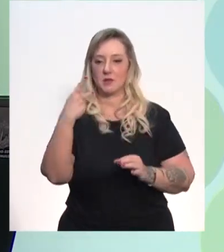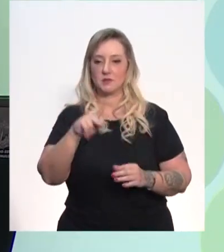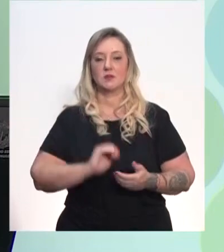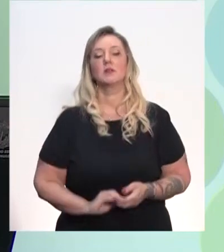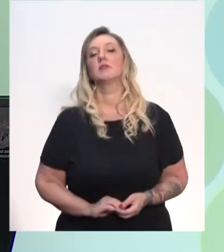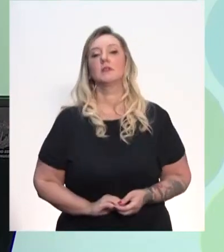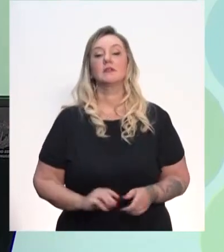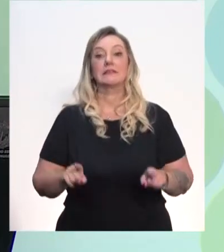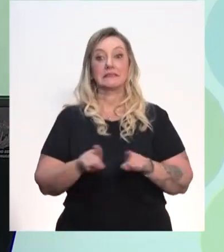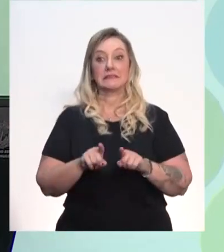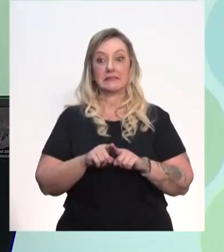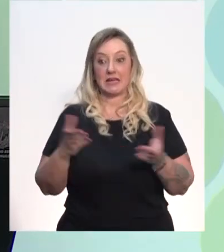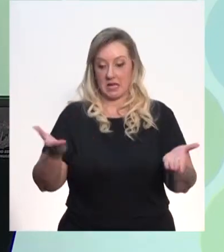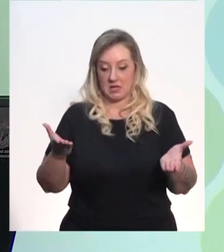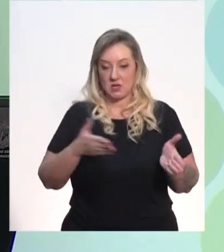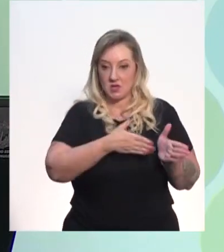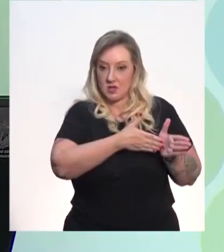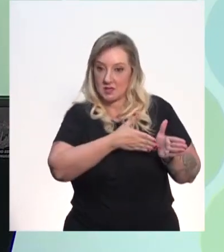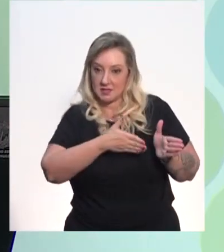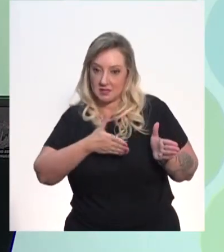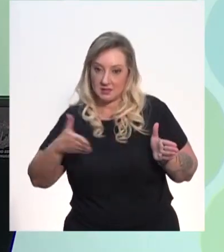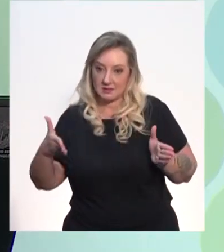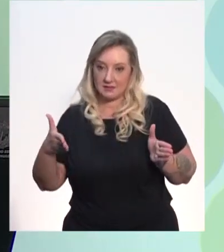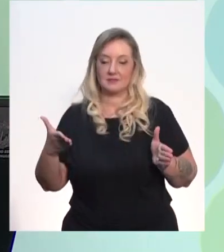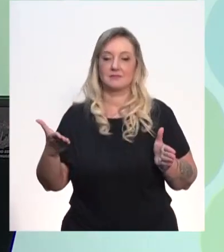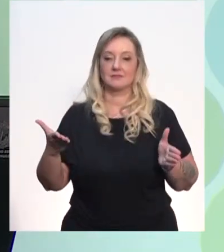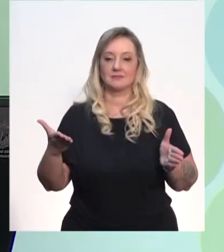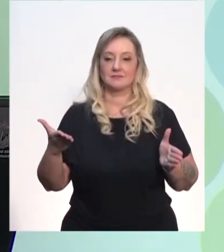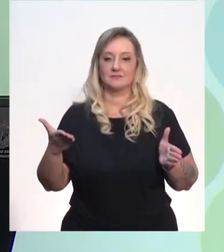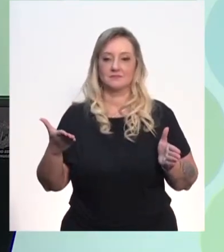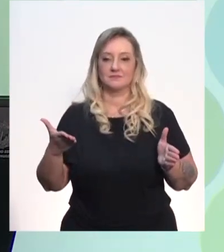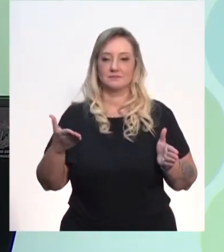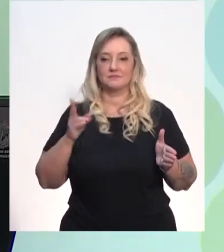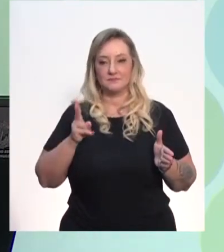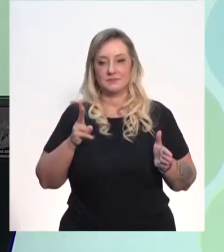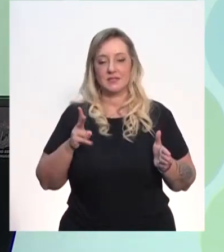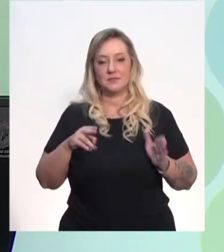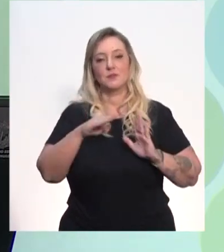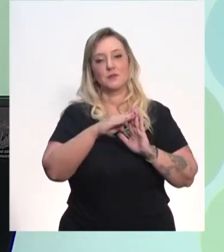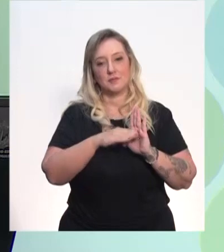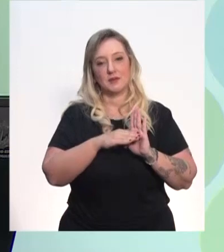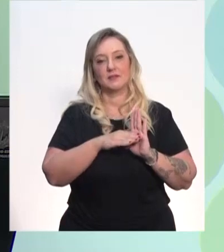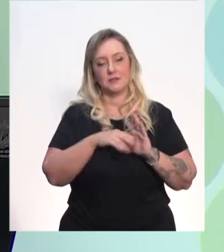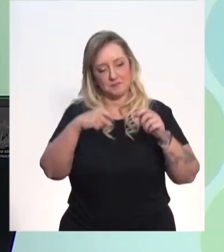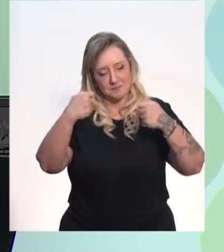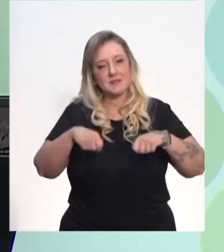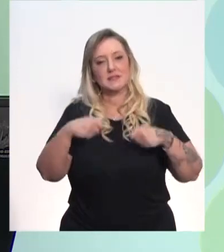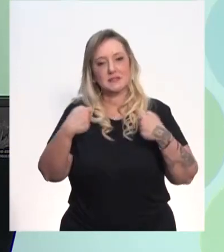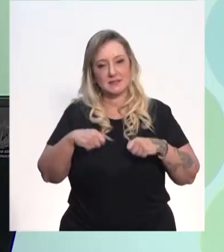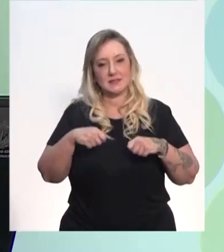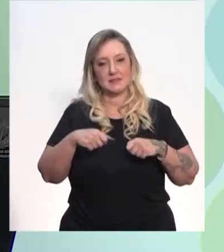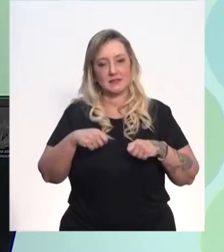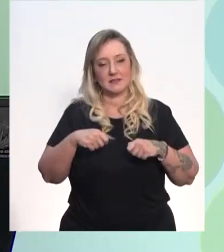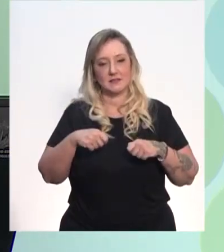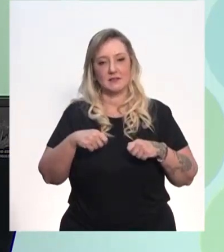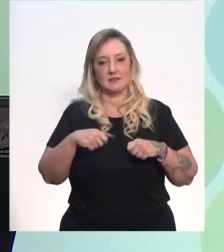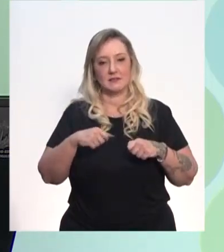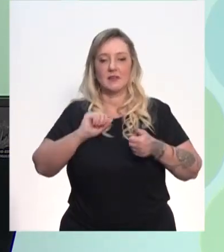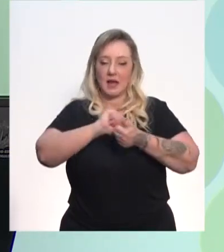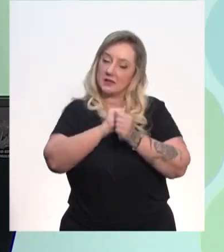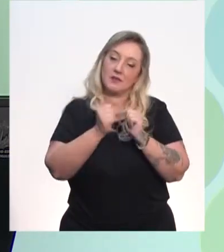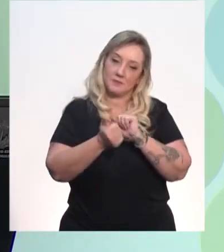aí de recesso, o período de férias de vocês, nós continuamos com a produção e a disponibilização, e a ideia